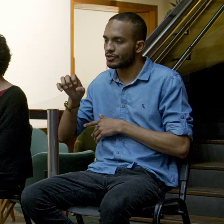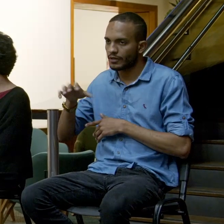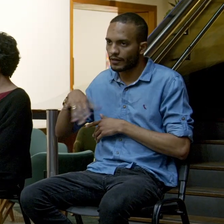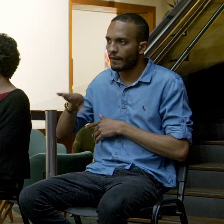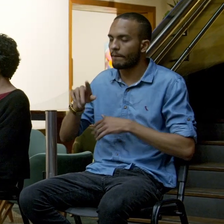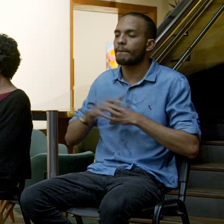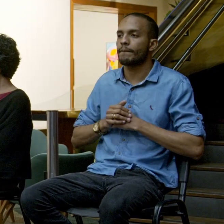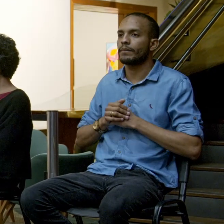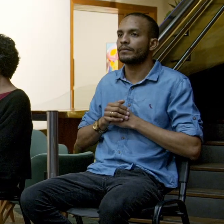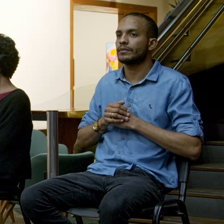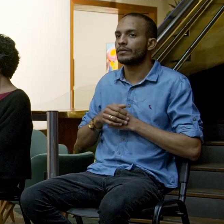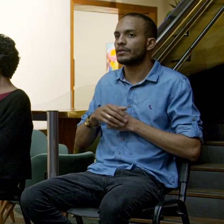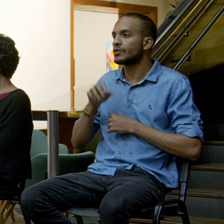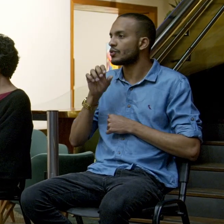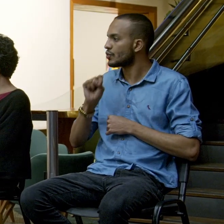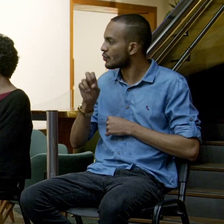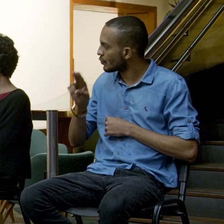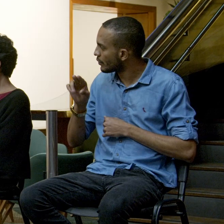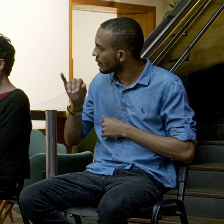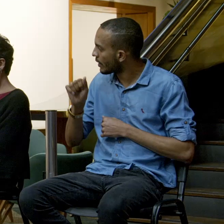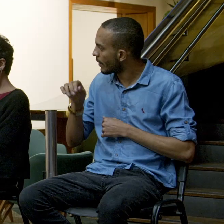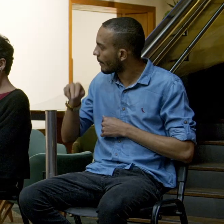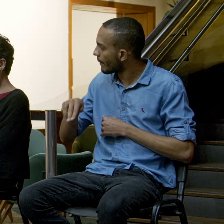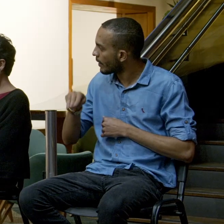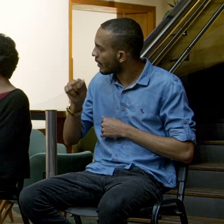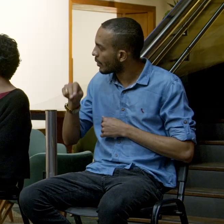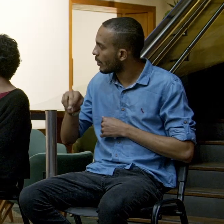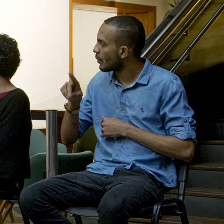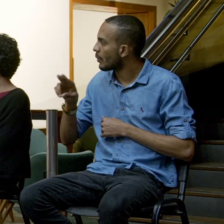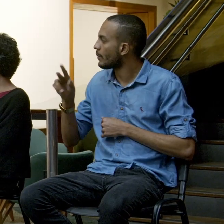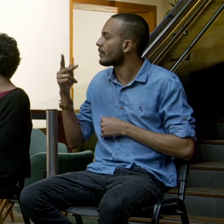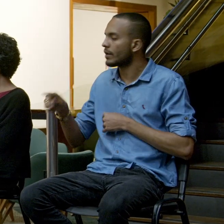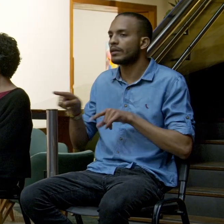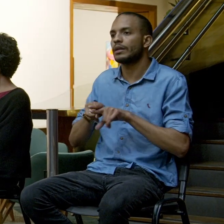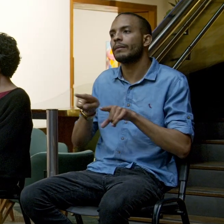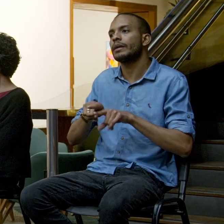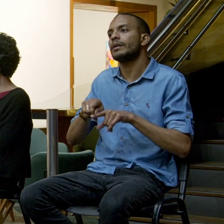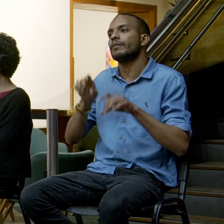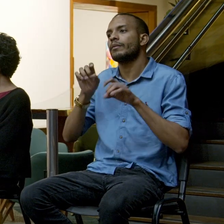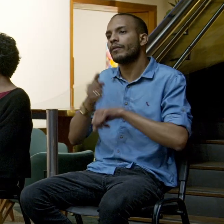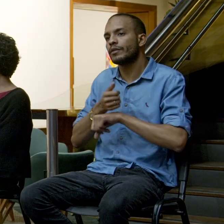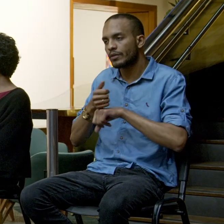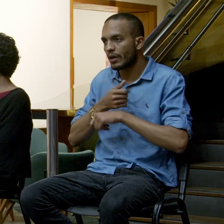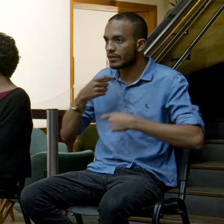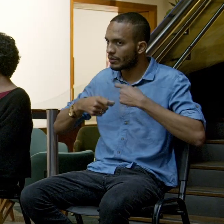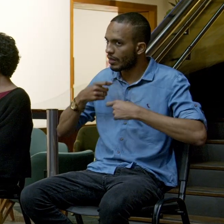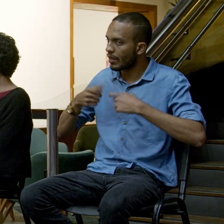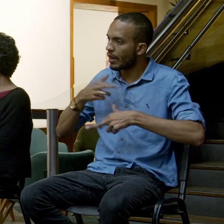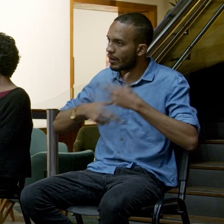Mendes. Sui Amandu, pesquisadora e esquizoanalista, especializada em sexualidade e